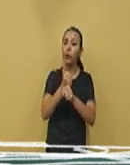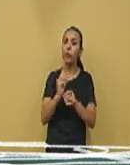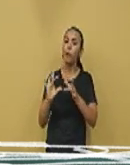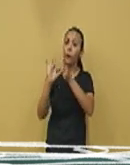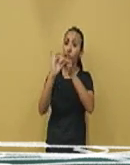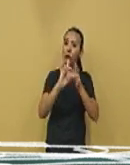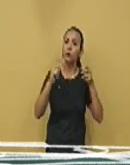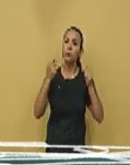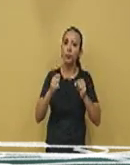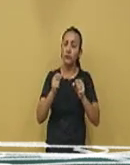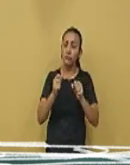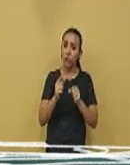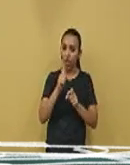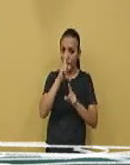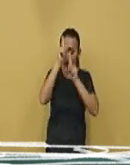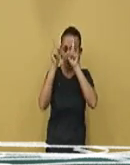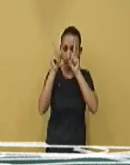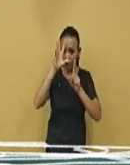um quebra-cabeça difícil.